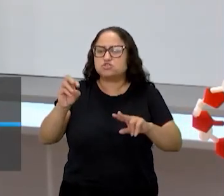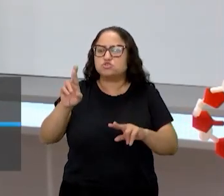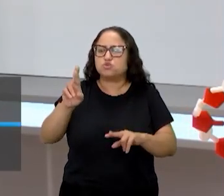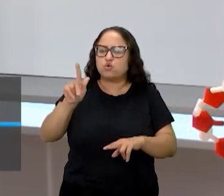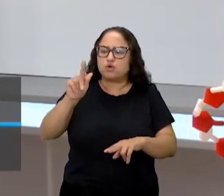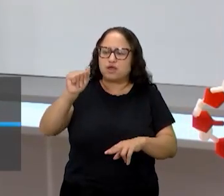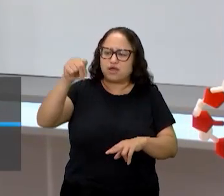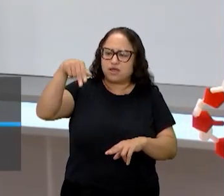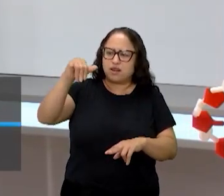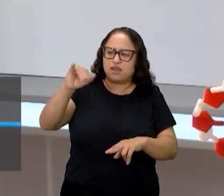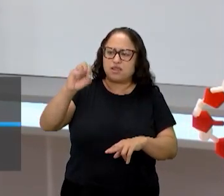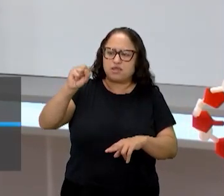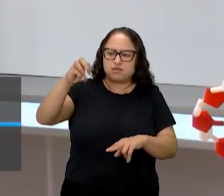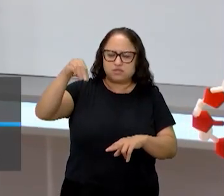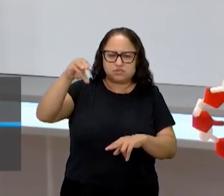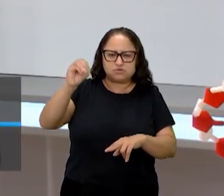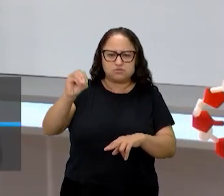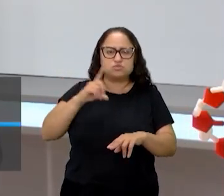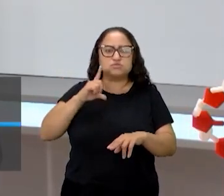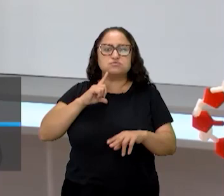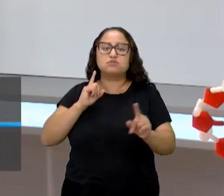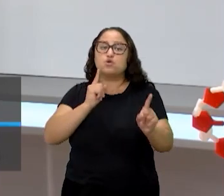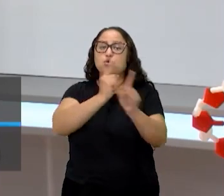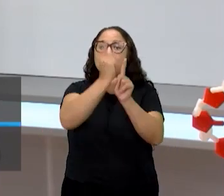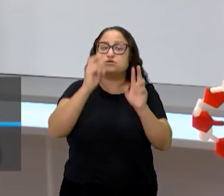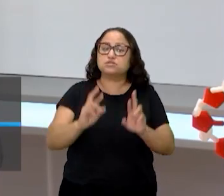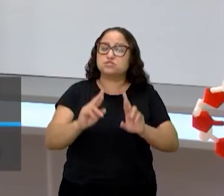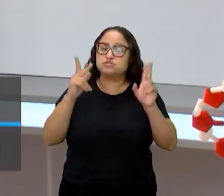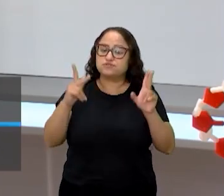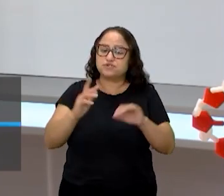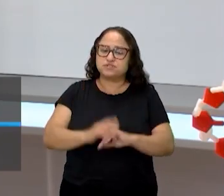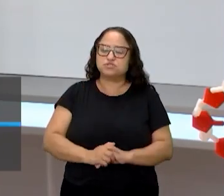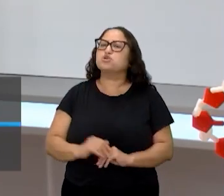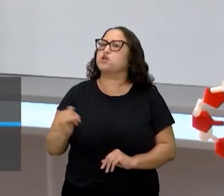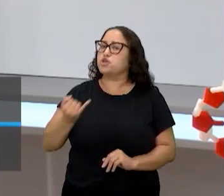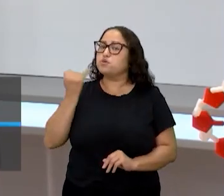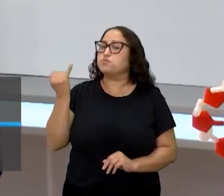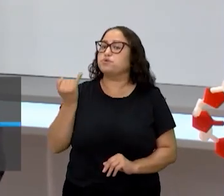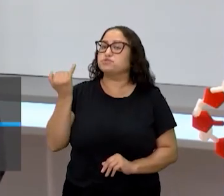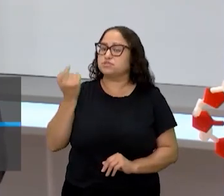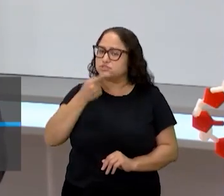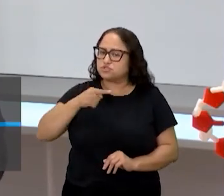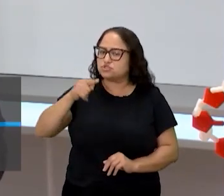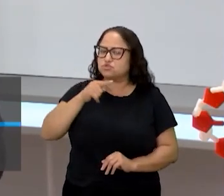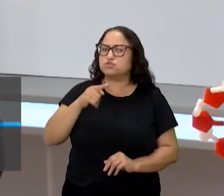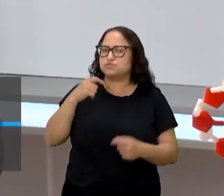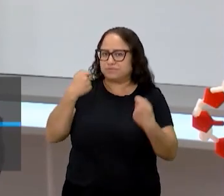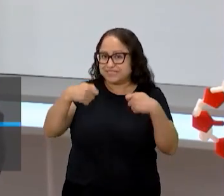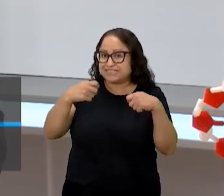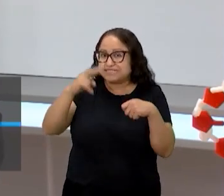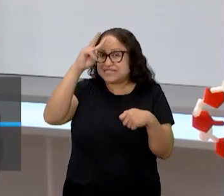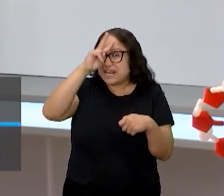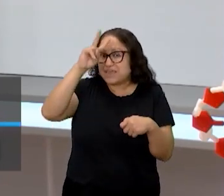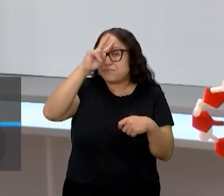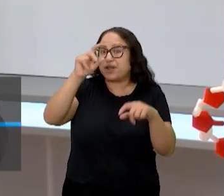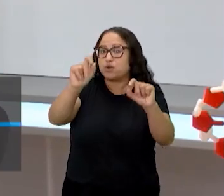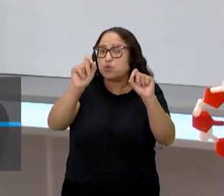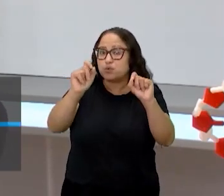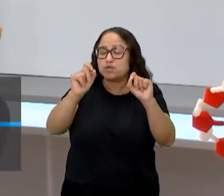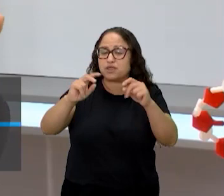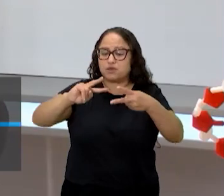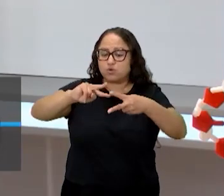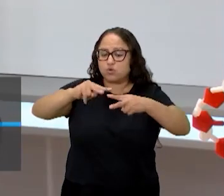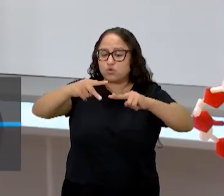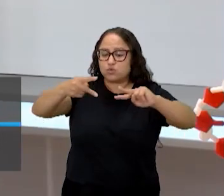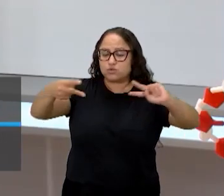encontra de uma maneira diferente. E aí, gente, né, uma coisa importante também que a gente tem que lembrar é que o